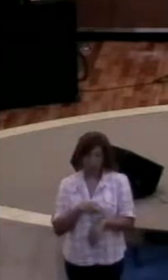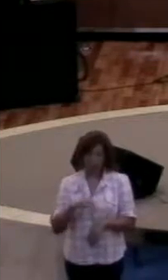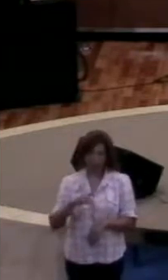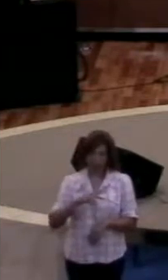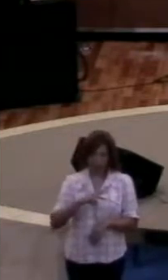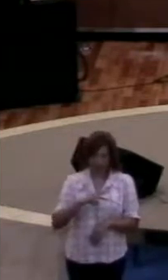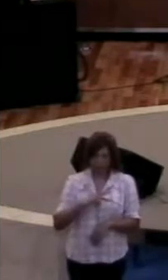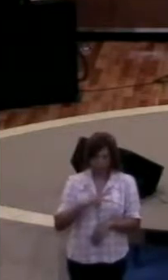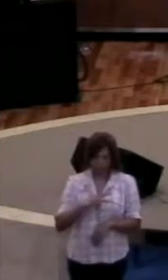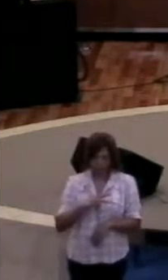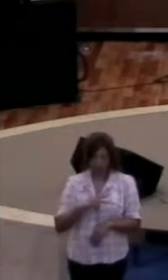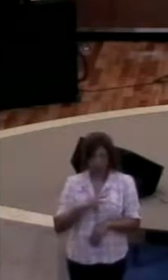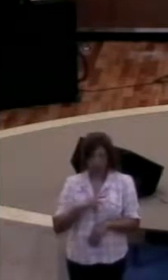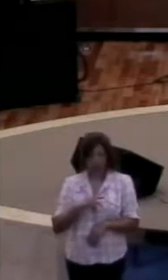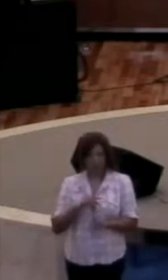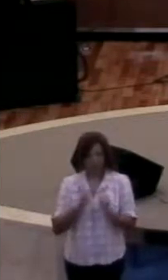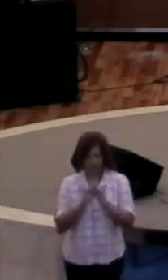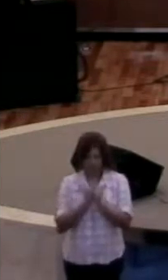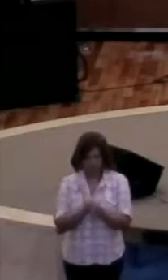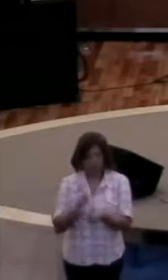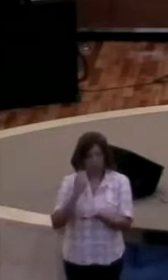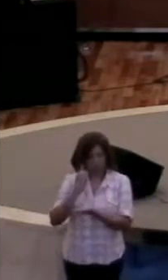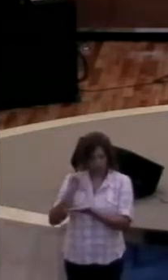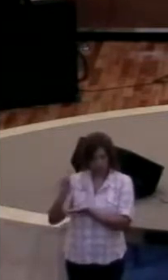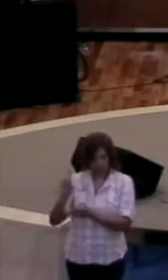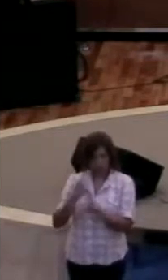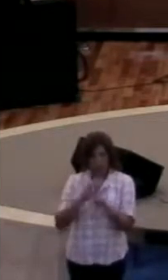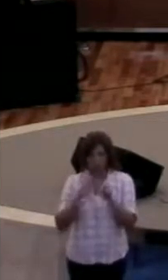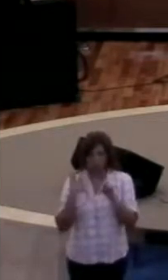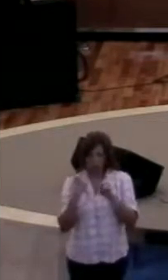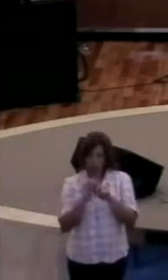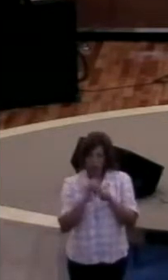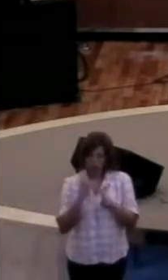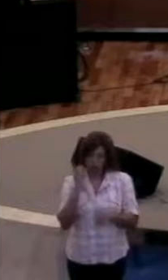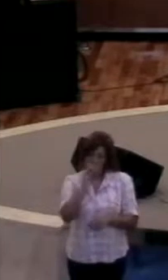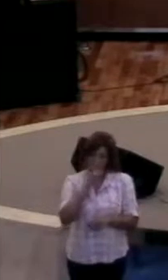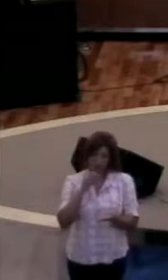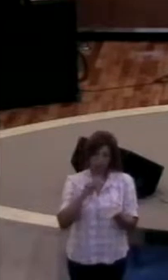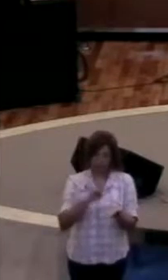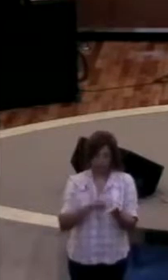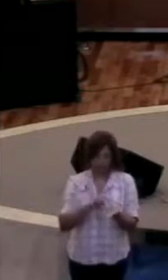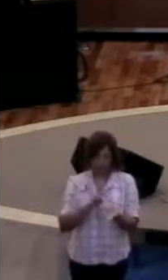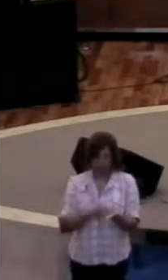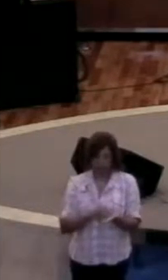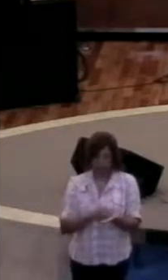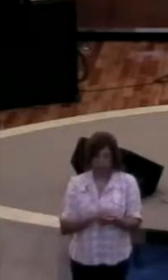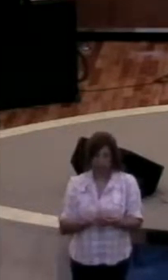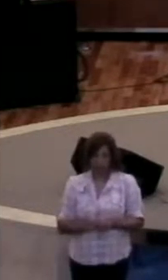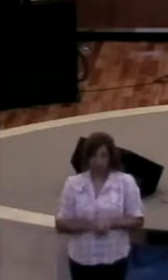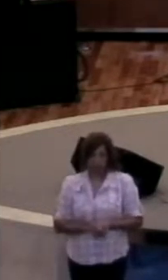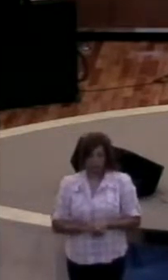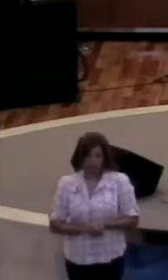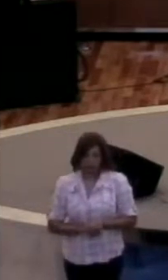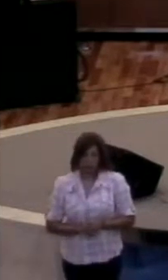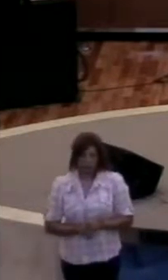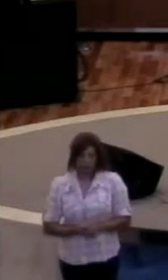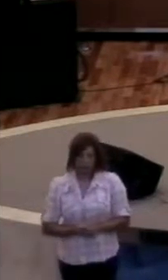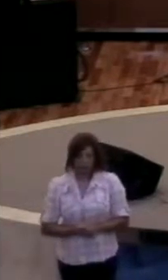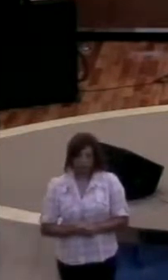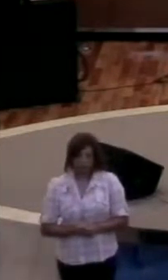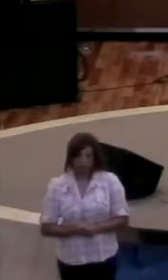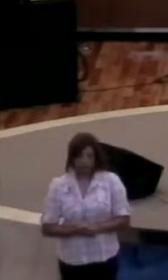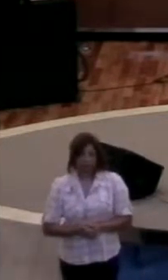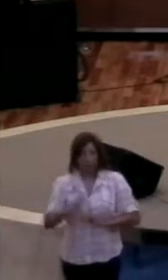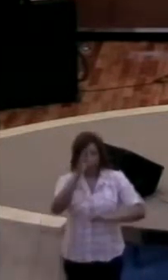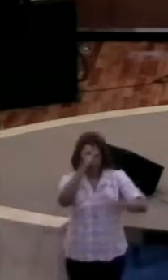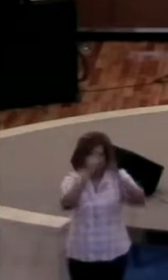o ensino da palavra do Senhor, porque o nosso culto de domingo pela manhã tem assim uma tonalidade mais voltada para o